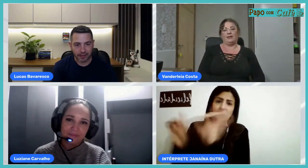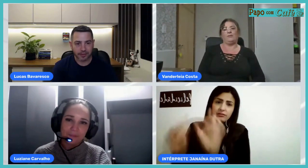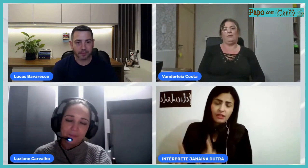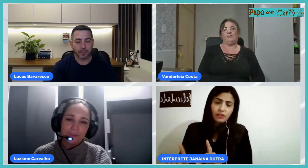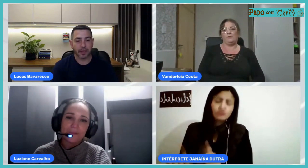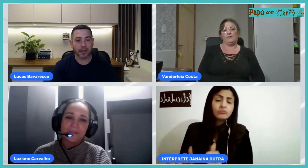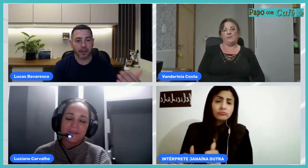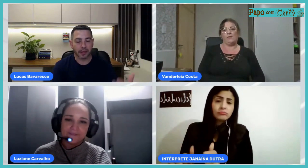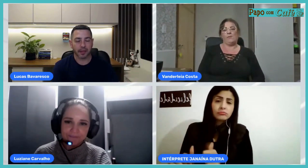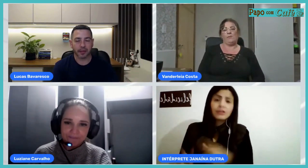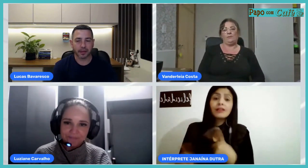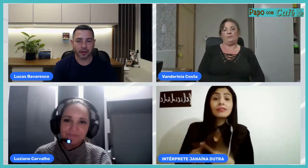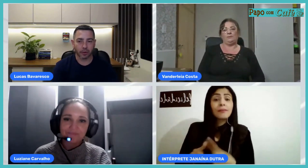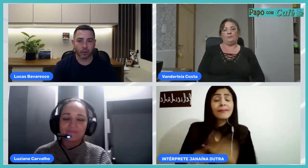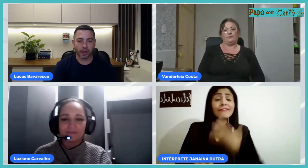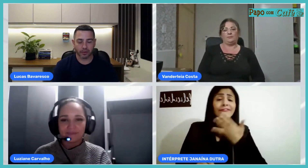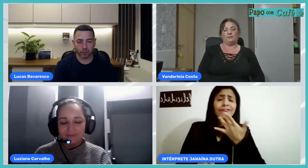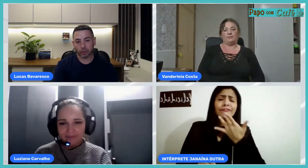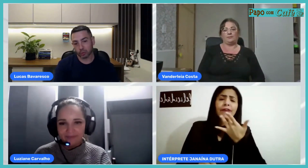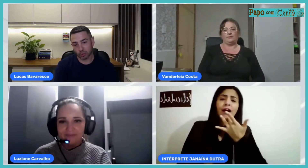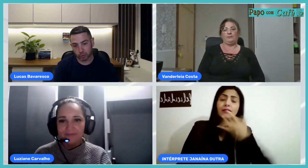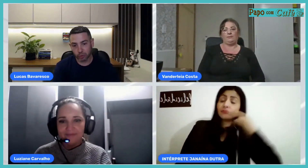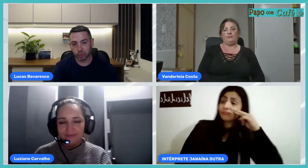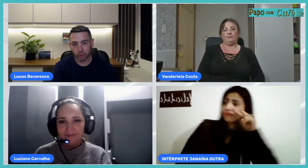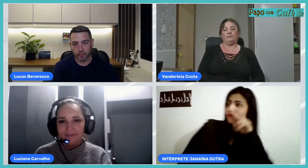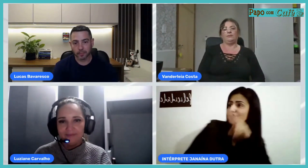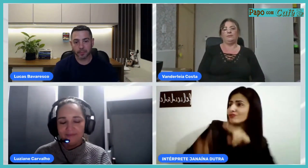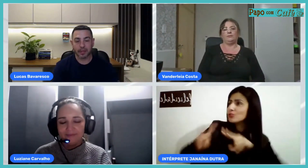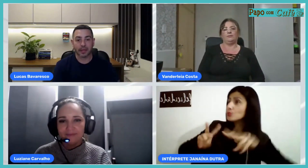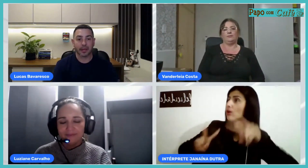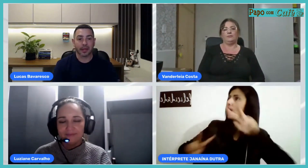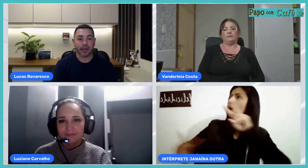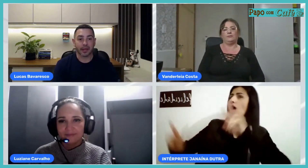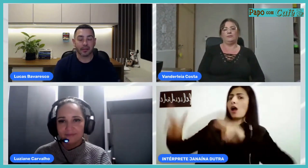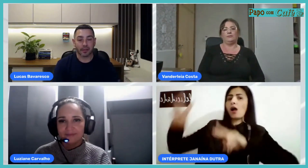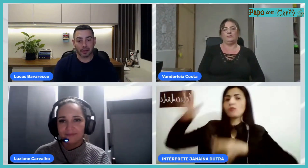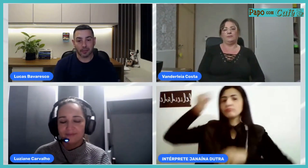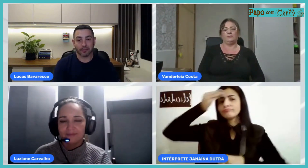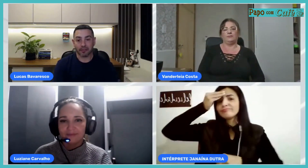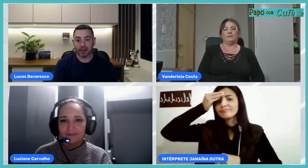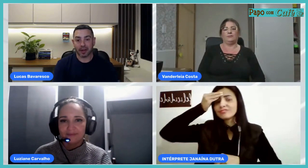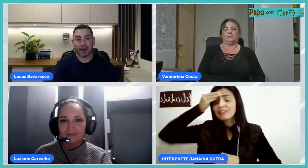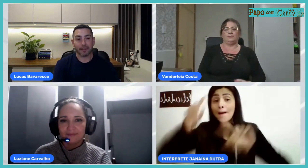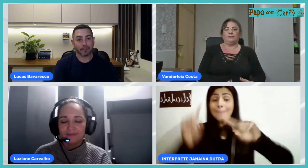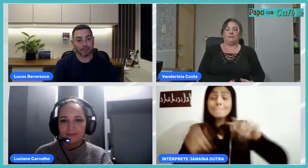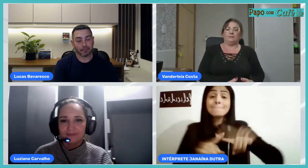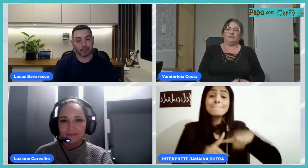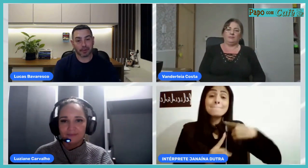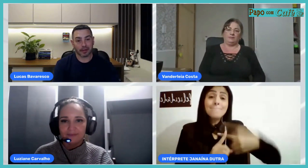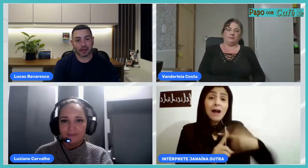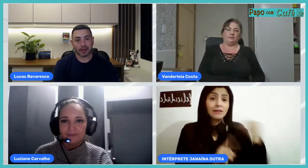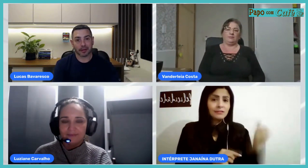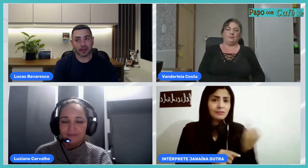explorem mais. E o caso do aluno surdo, ele vai